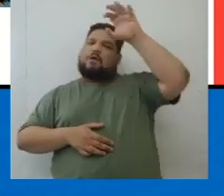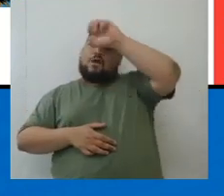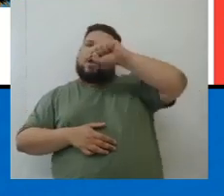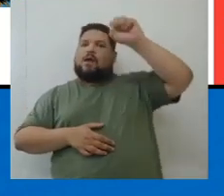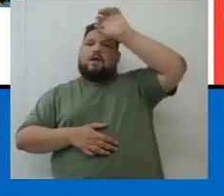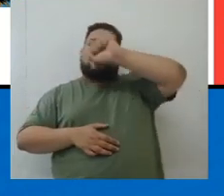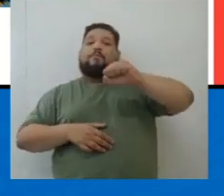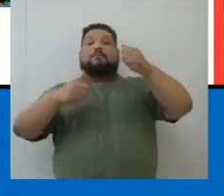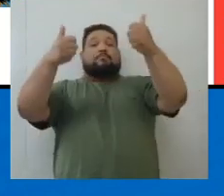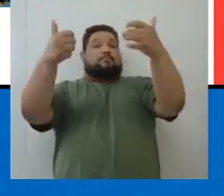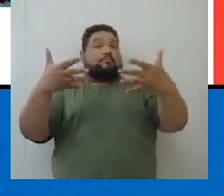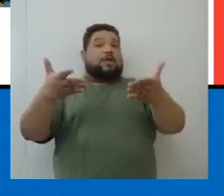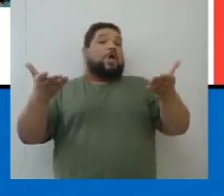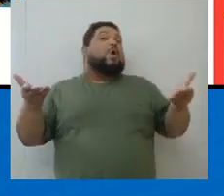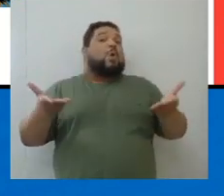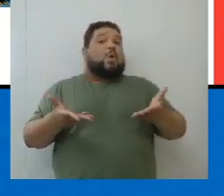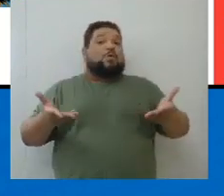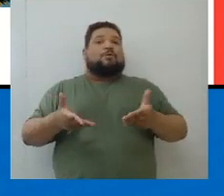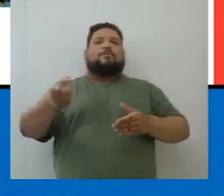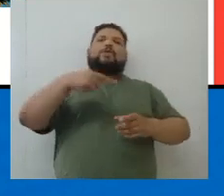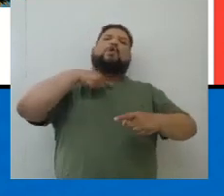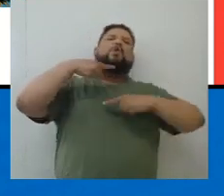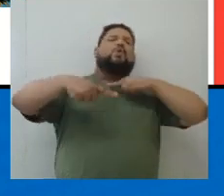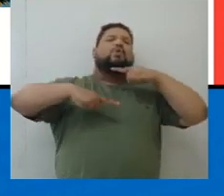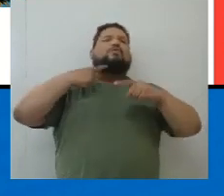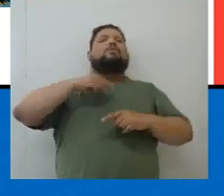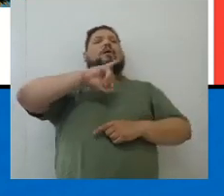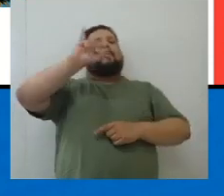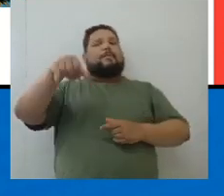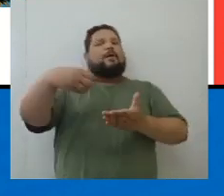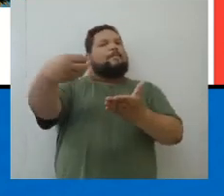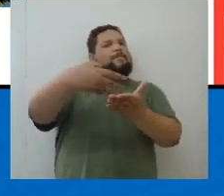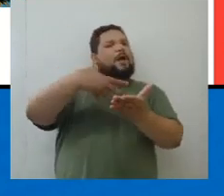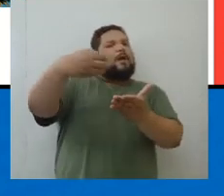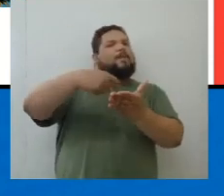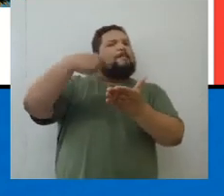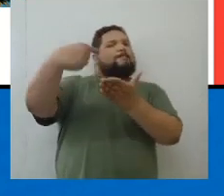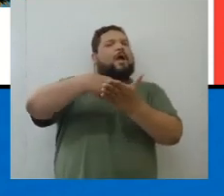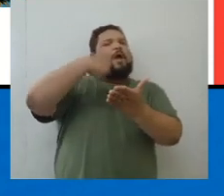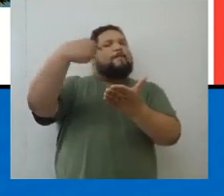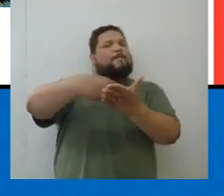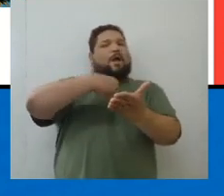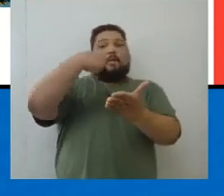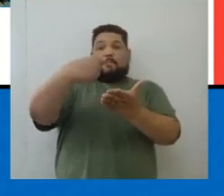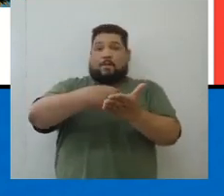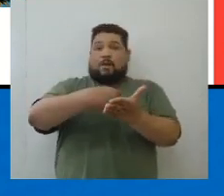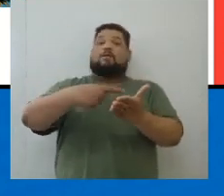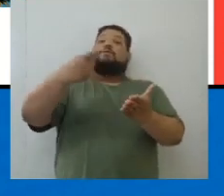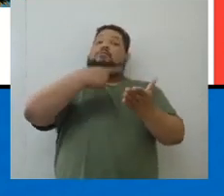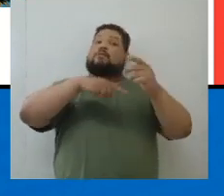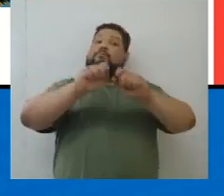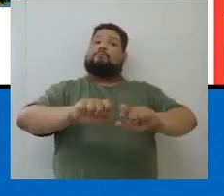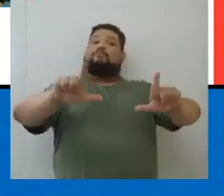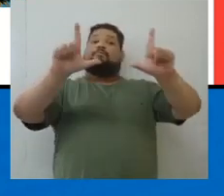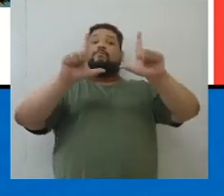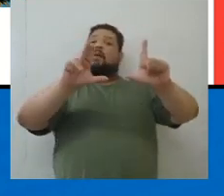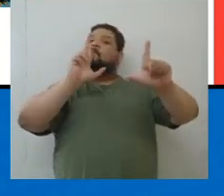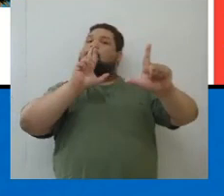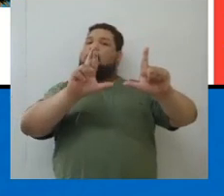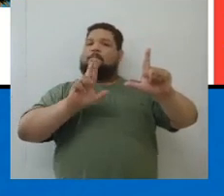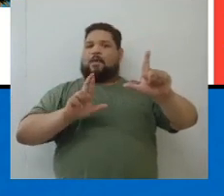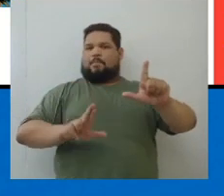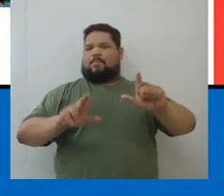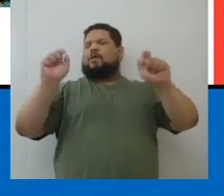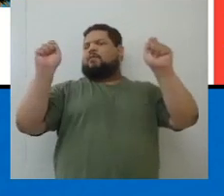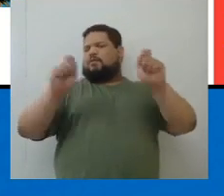falar para vocês hoje, tá? Então, se vocês tiverem dúvidas, vão mandando as perguntas aqui para a gente e nós vamos respondendo